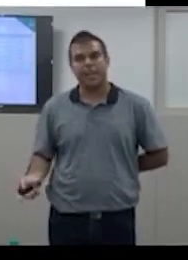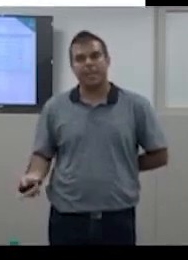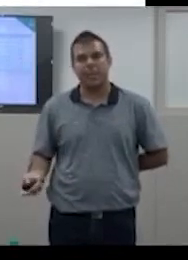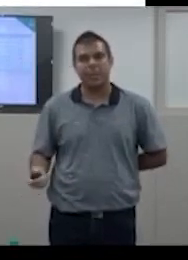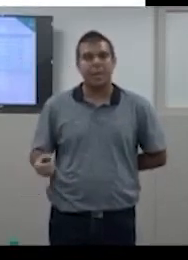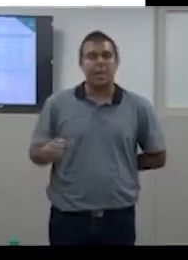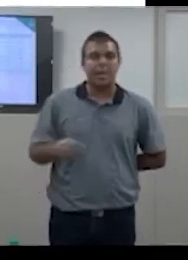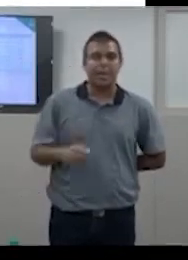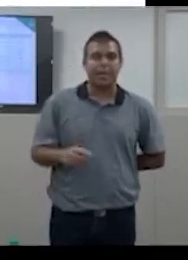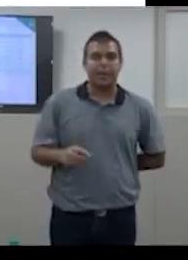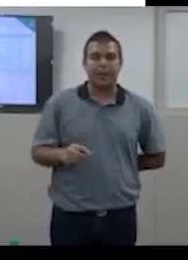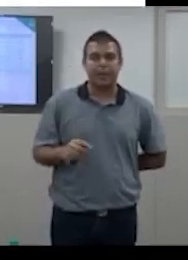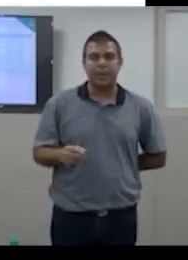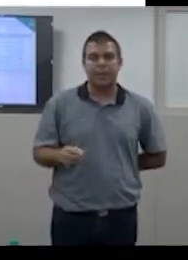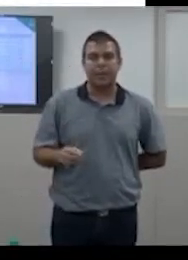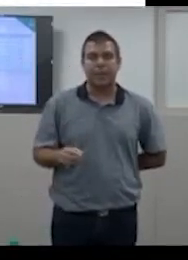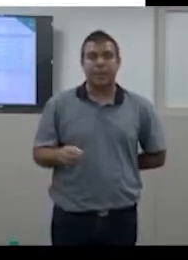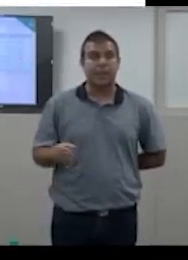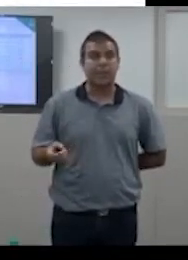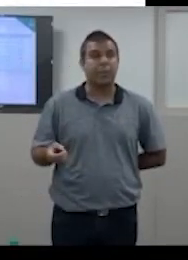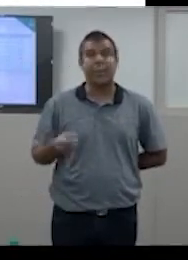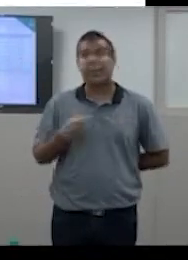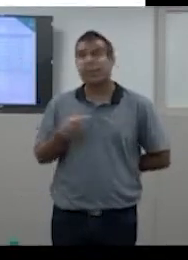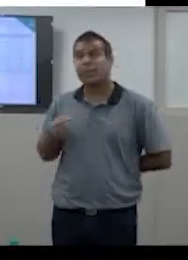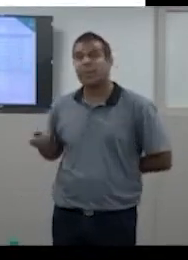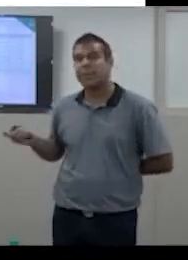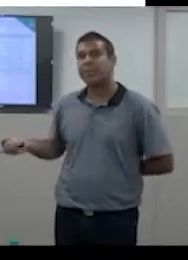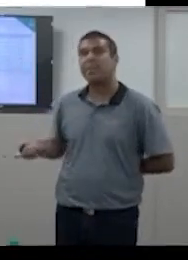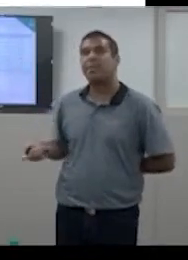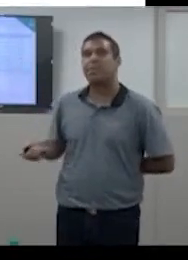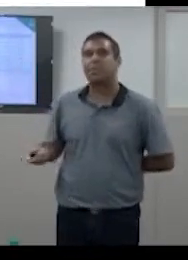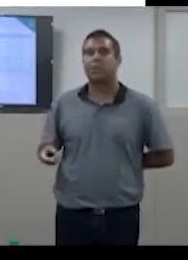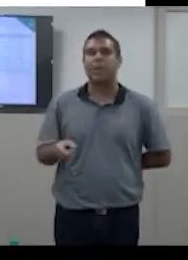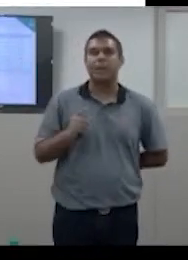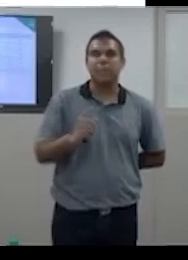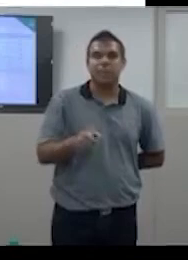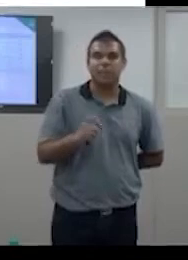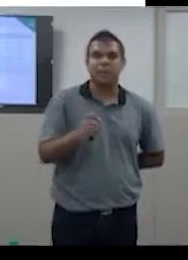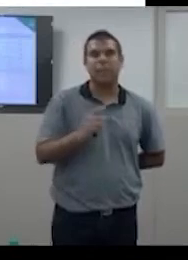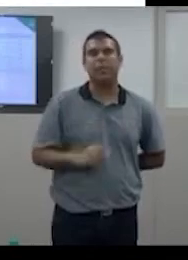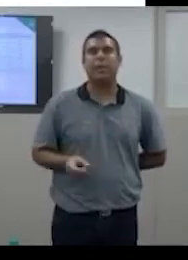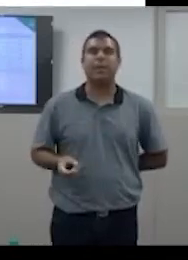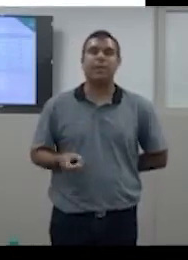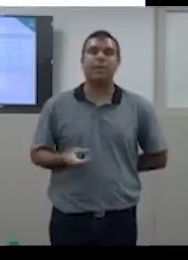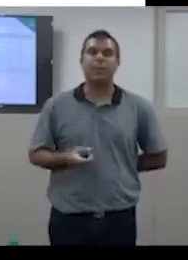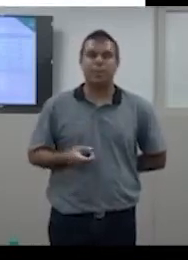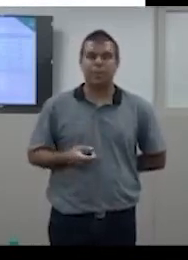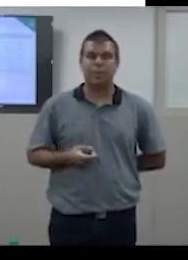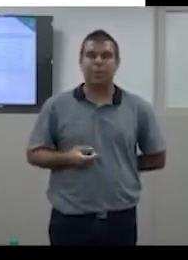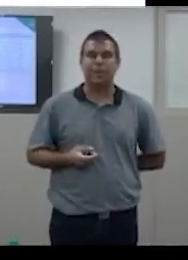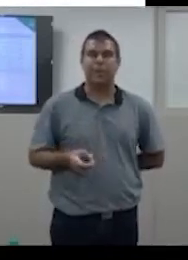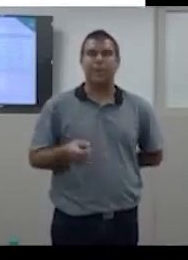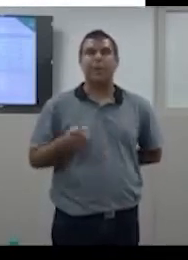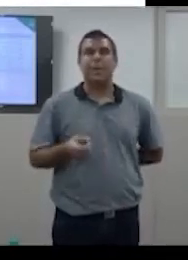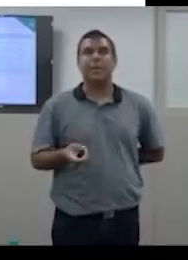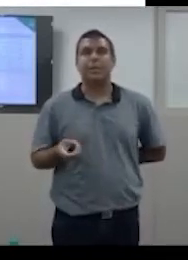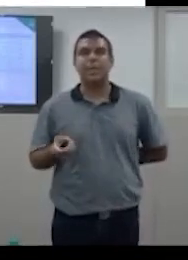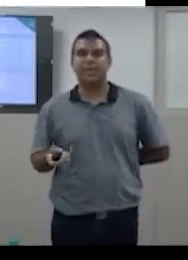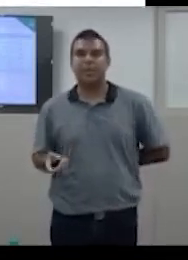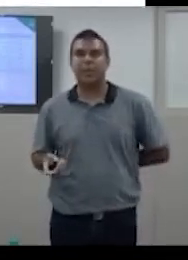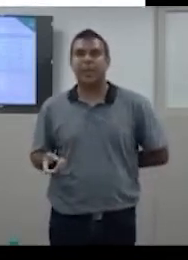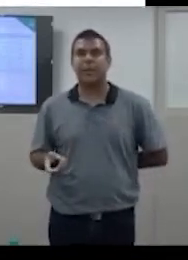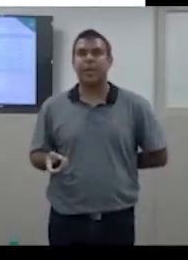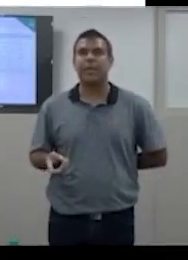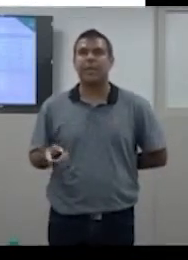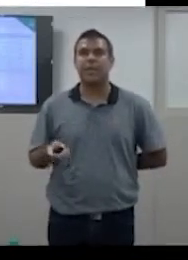vai derreter esse componente e você vai estabilizar basicamente em cilindros extremamente longos, que é o que você tem na sua casa como fio de luz, certo?